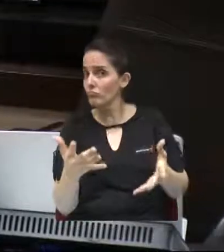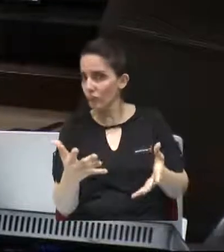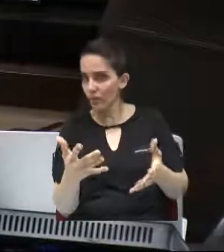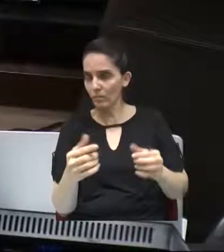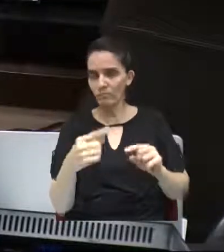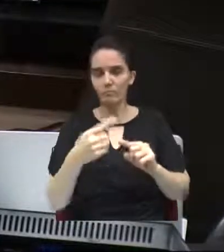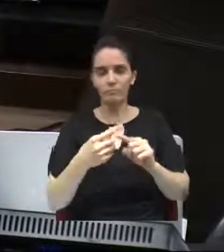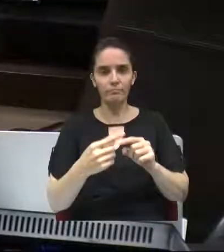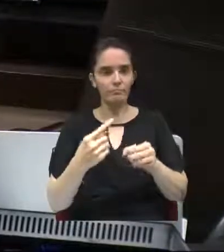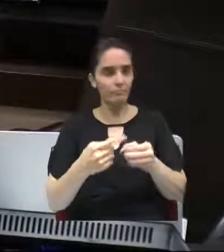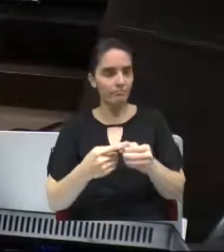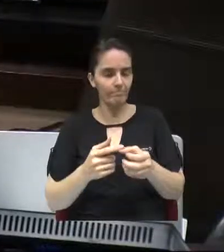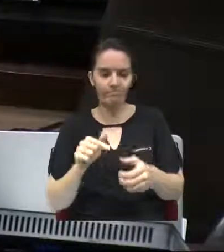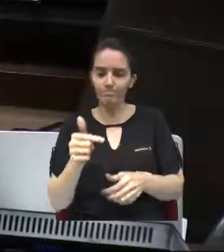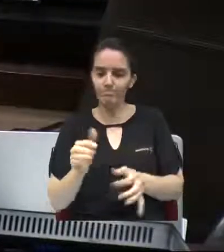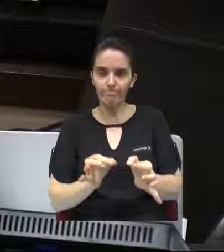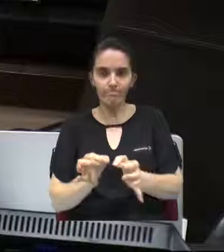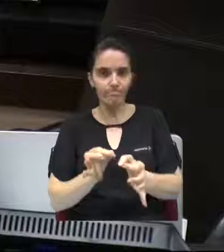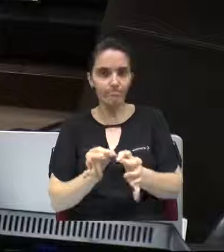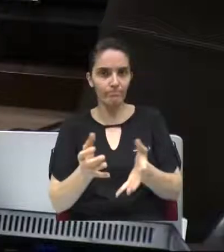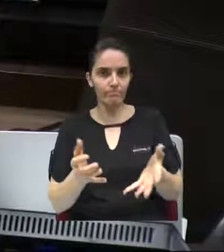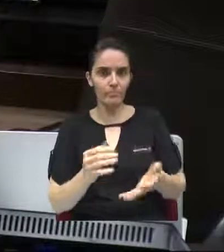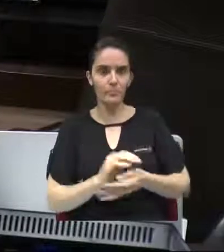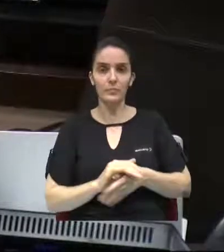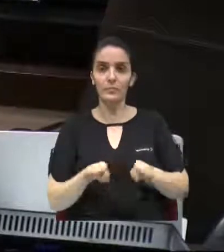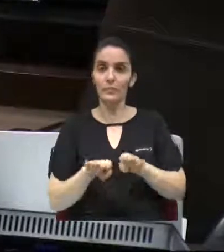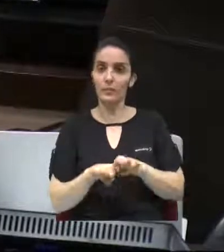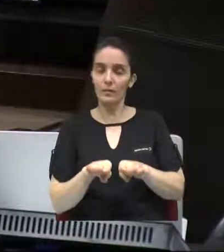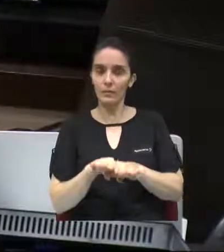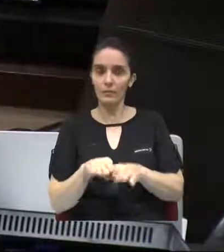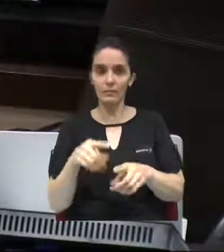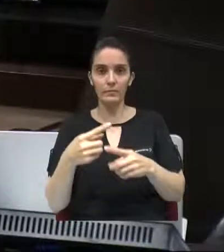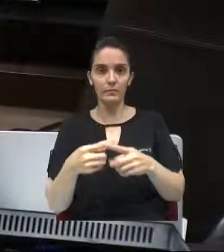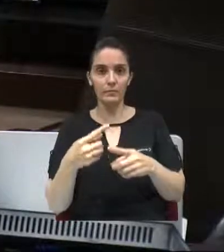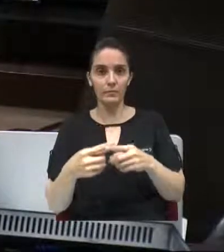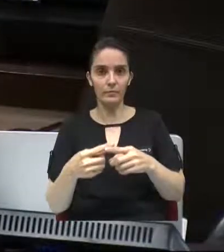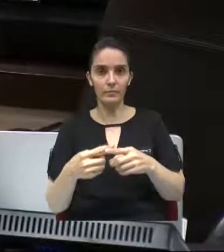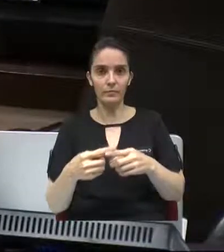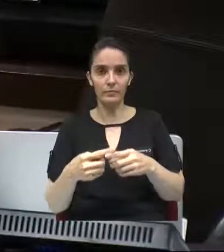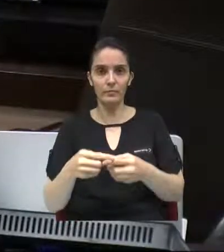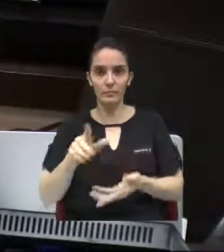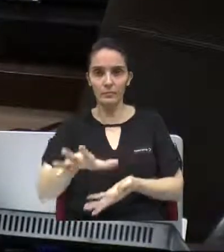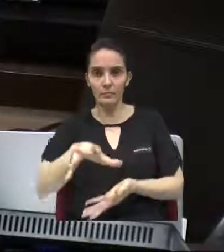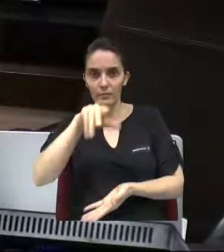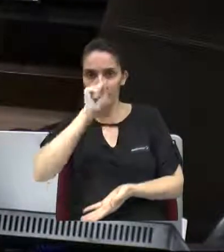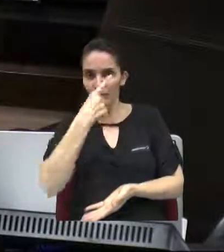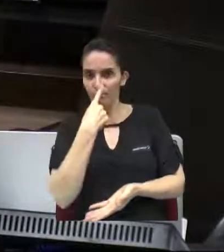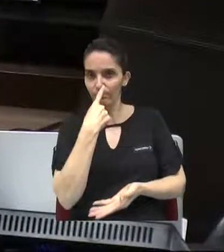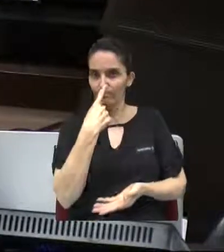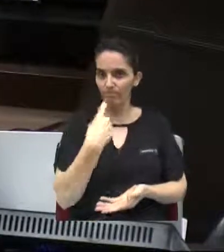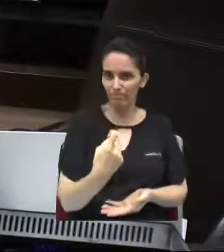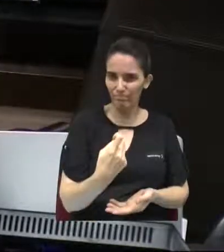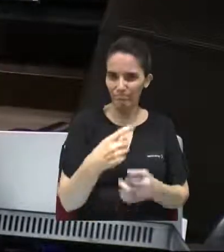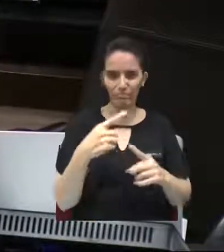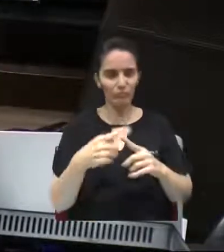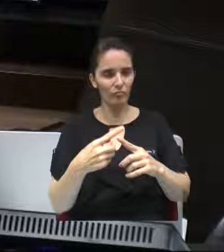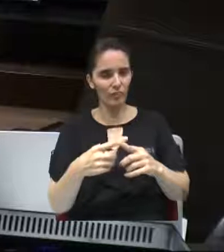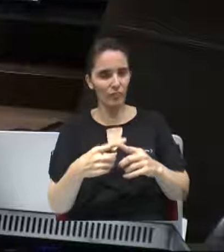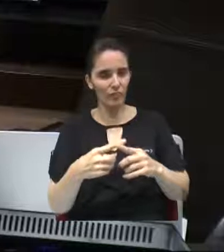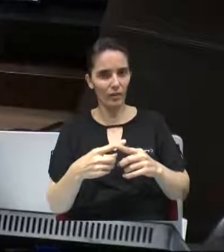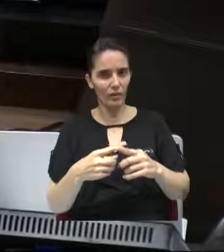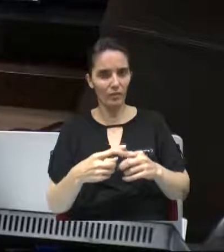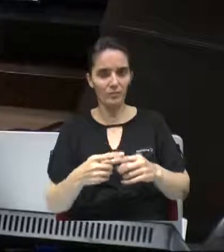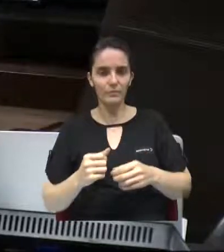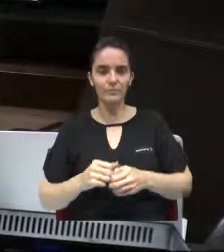tal, né? E o fator também desses odores, que a manutenção ela não é simples, ela precisa ser